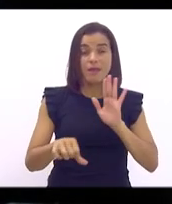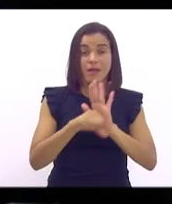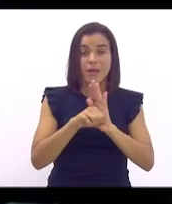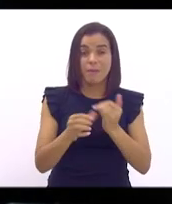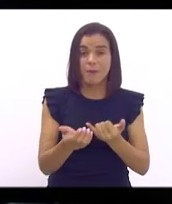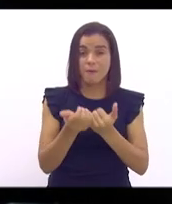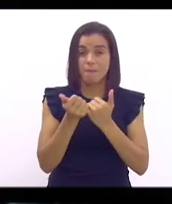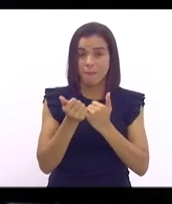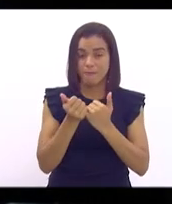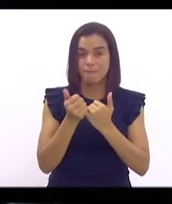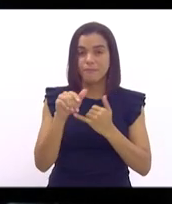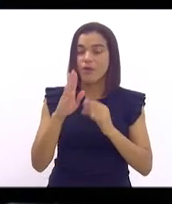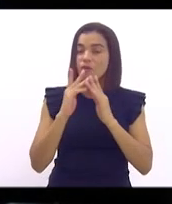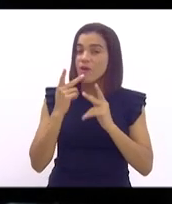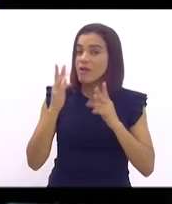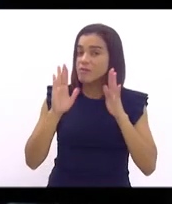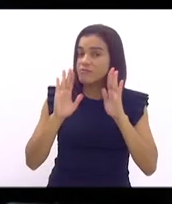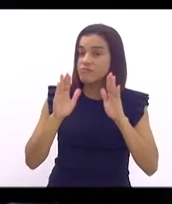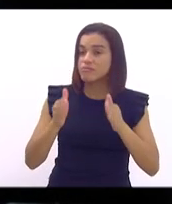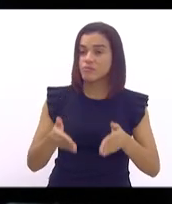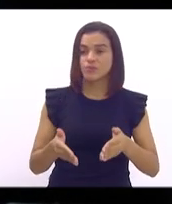aqui